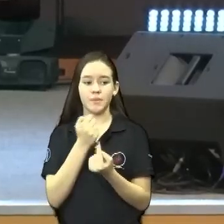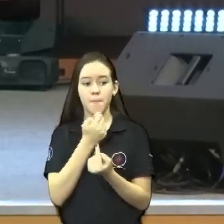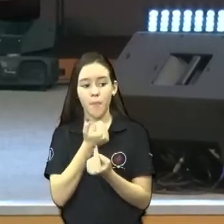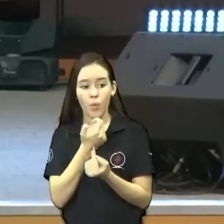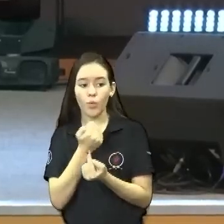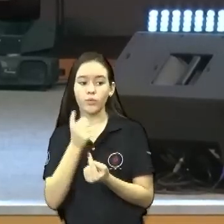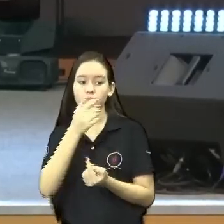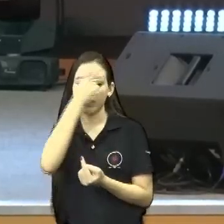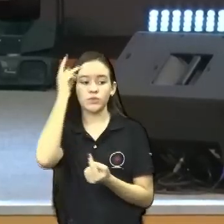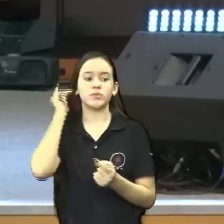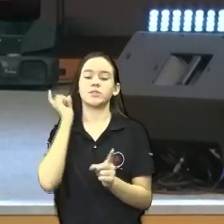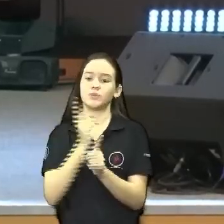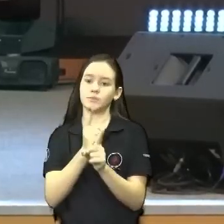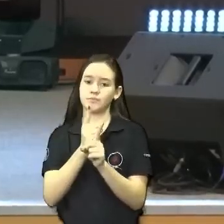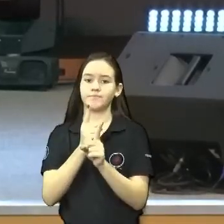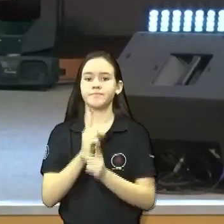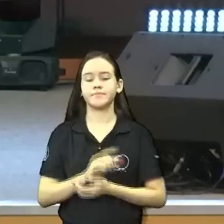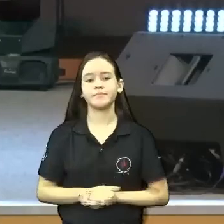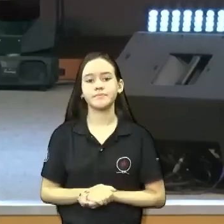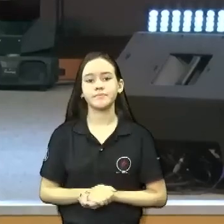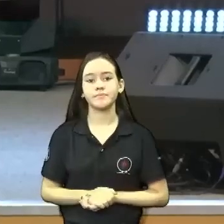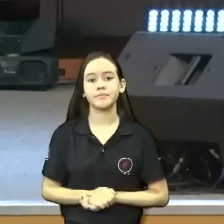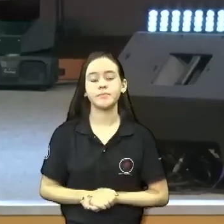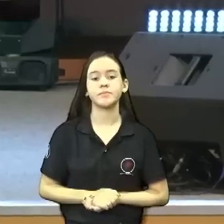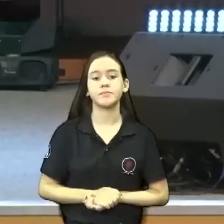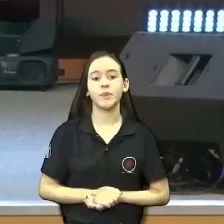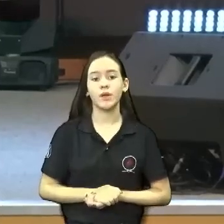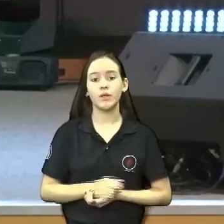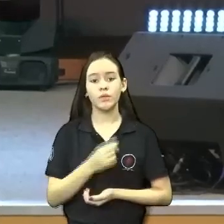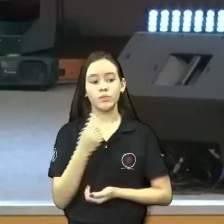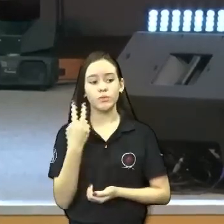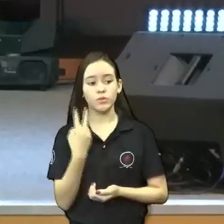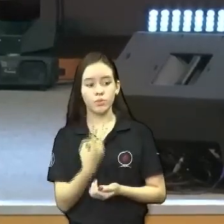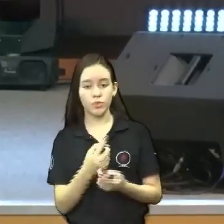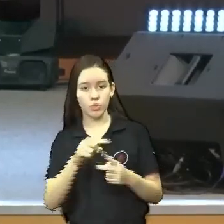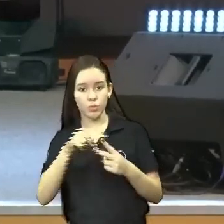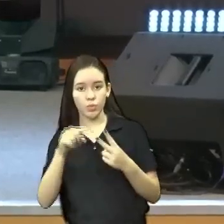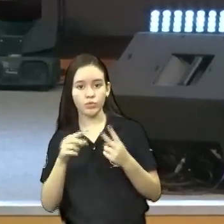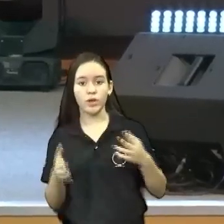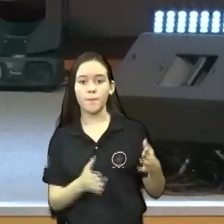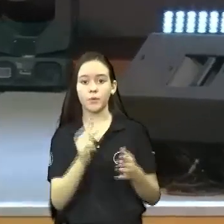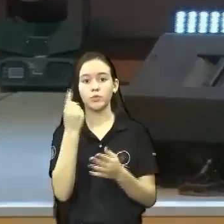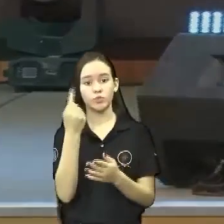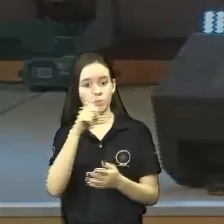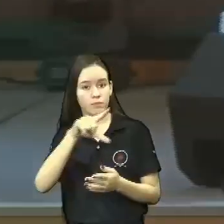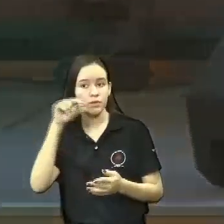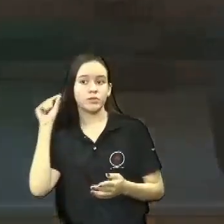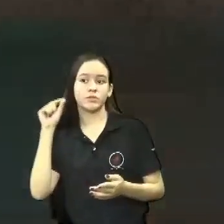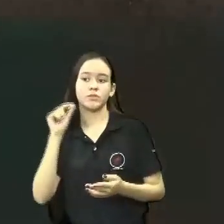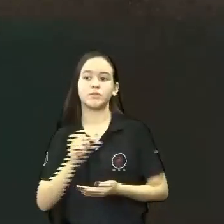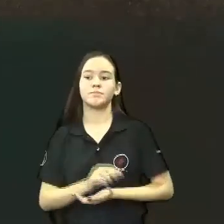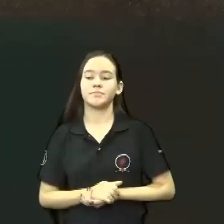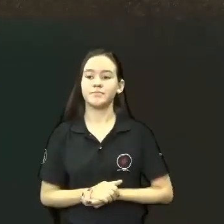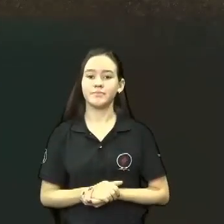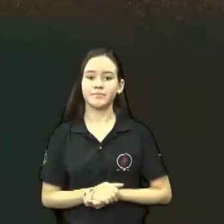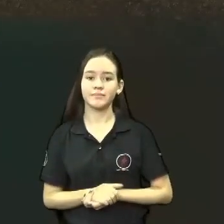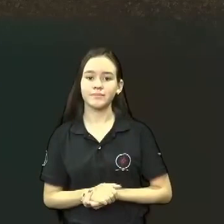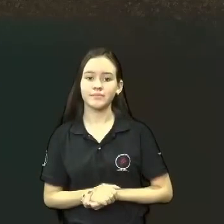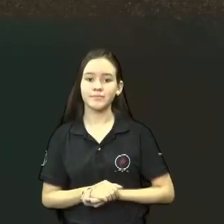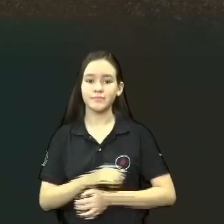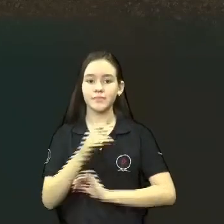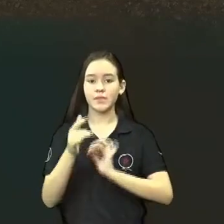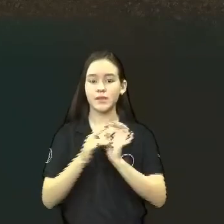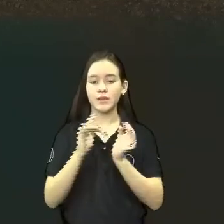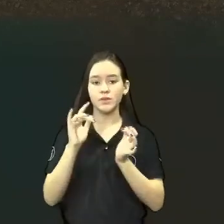encontrem eu quero falar sobre Dois caminhos e uma escolha Jesus